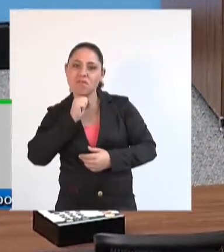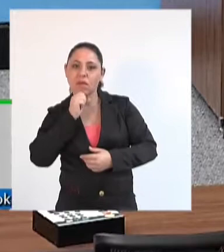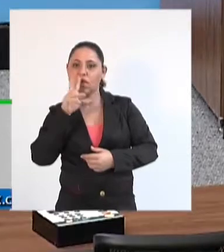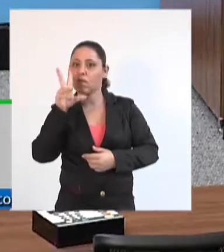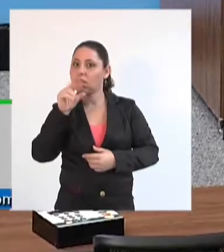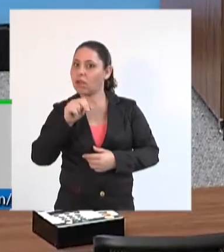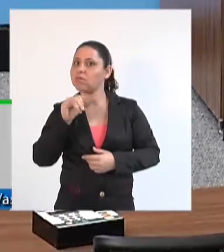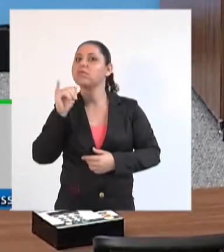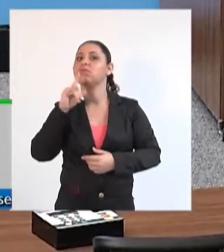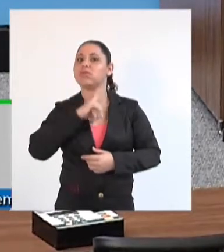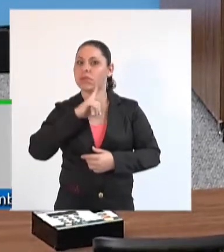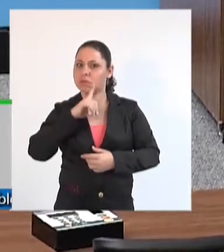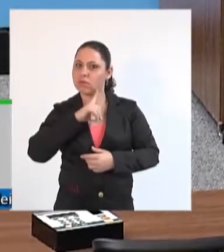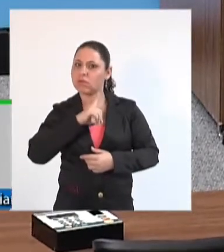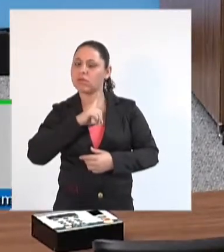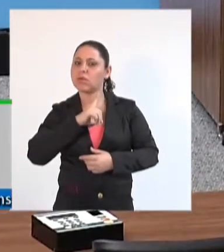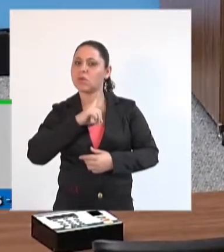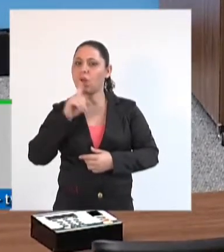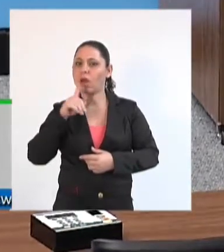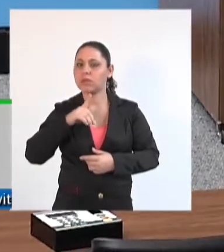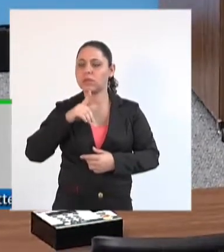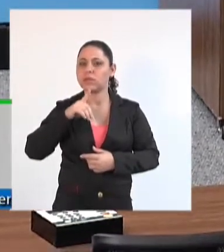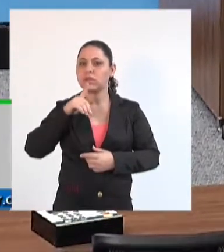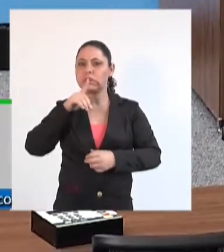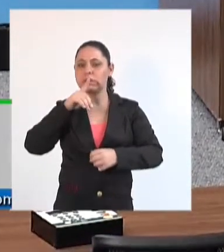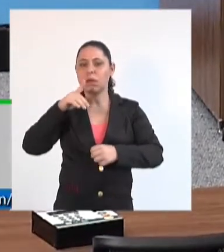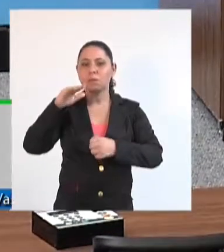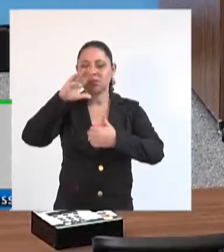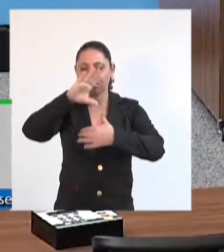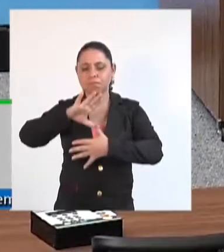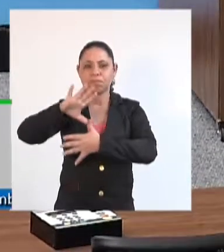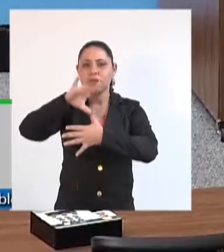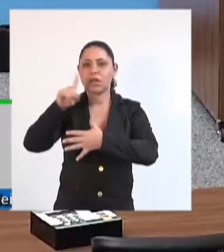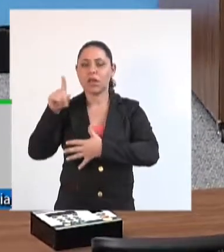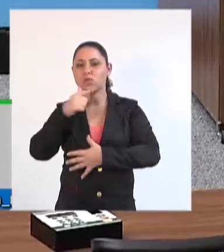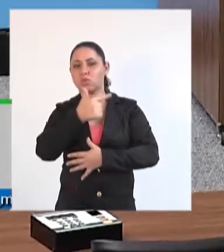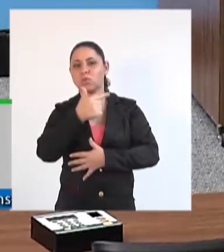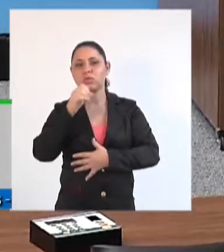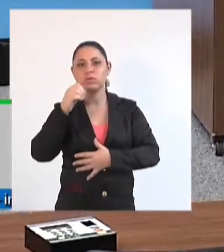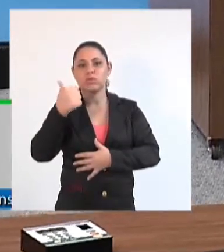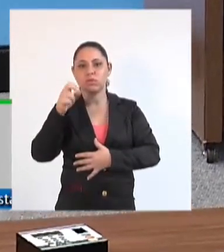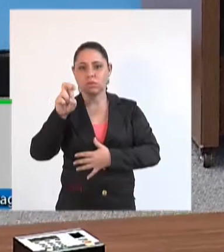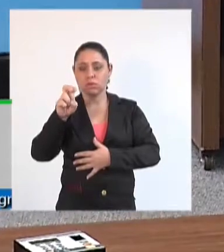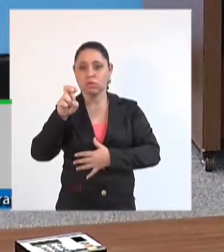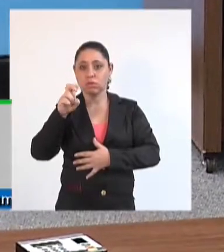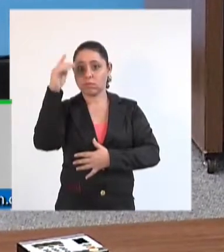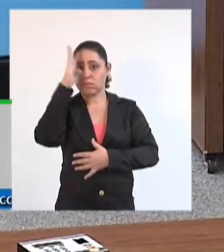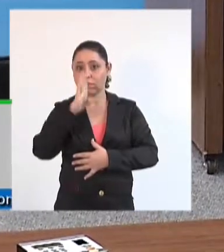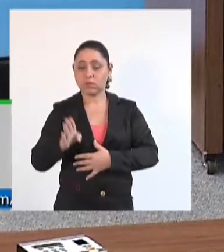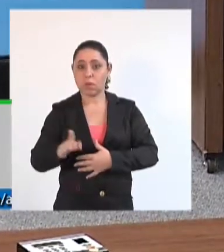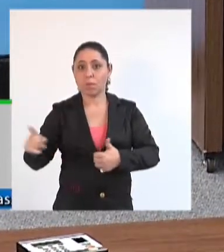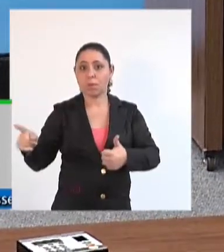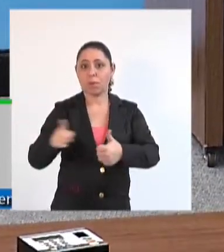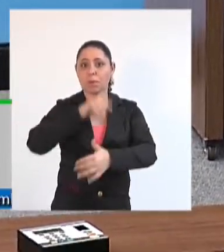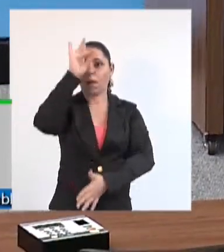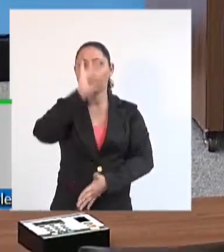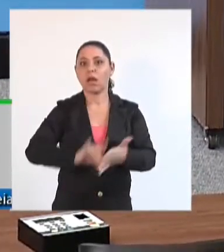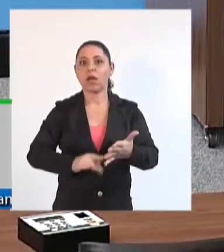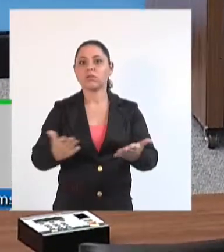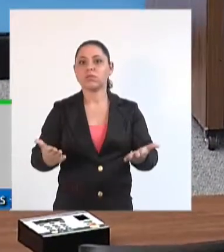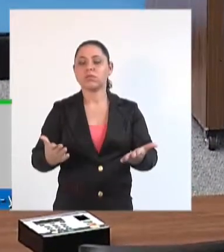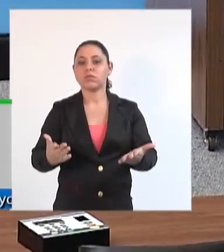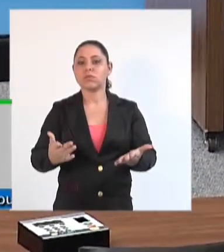na Convenção Interamericana, em 2015, da qual o Brasil foi o primeiro a assinar, foi o